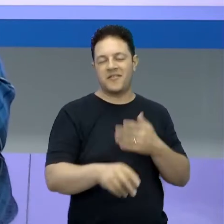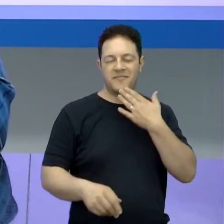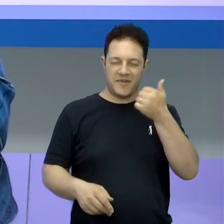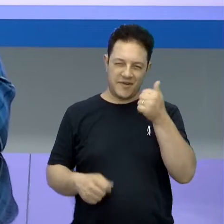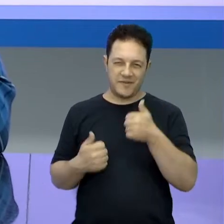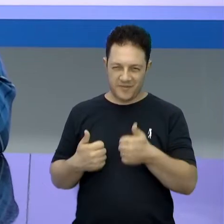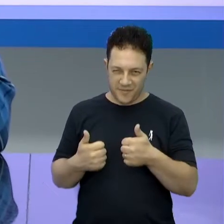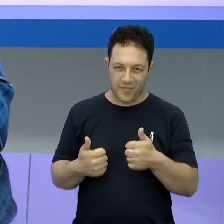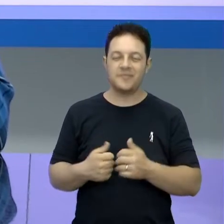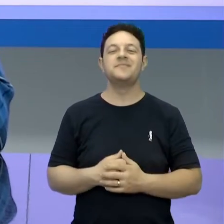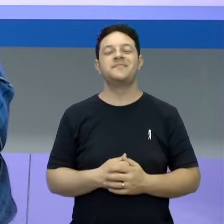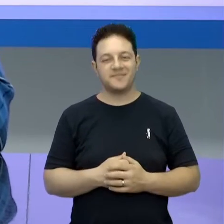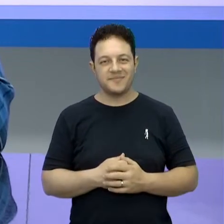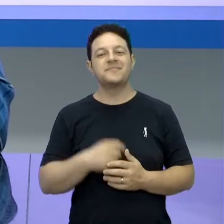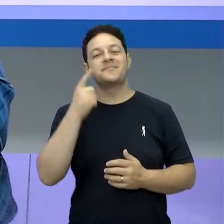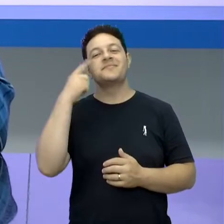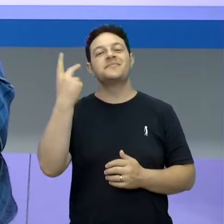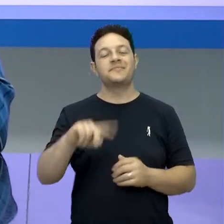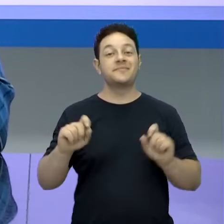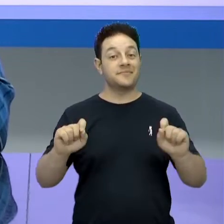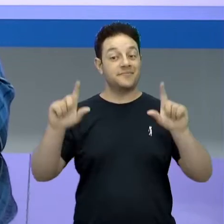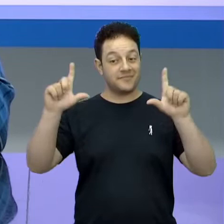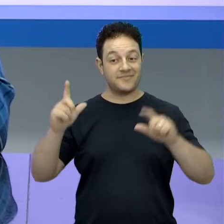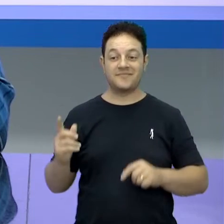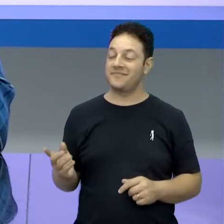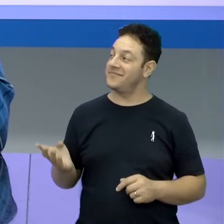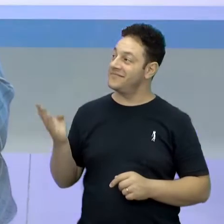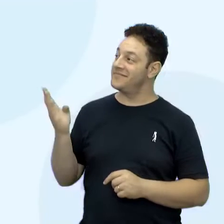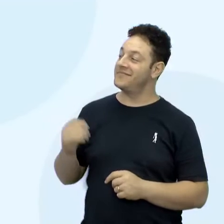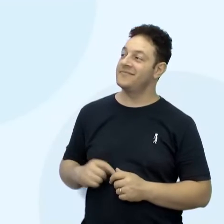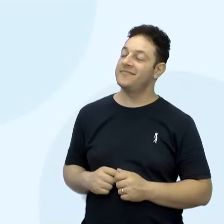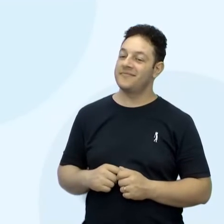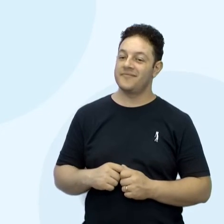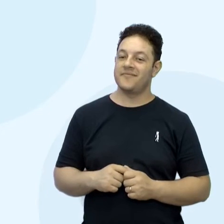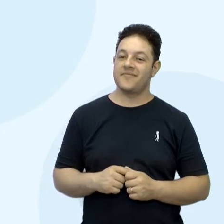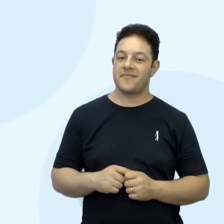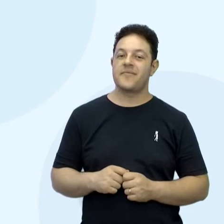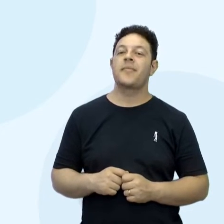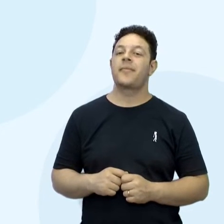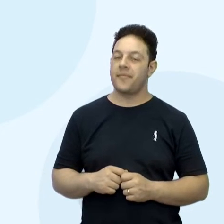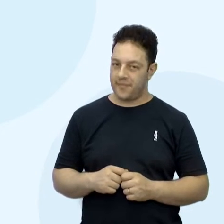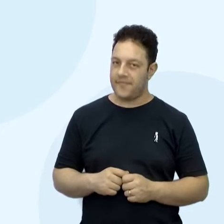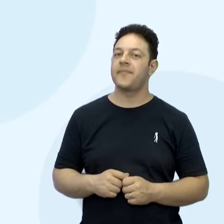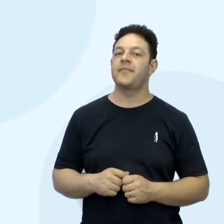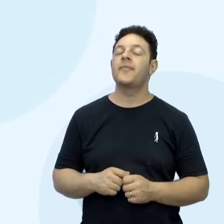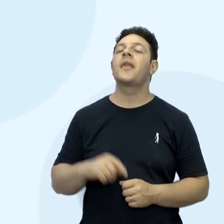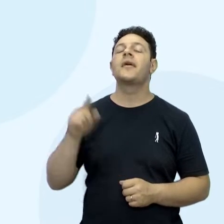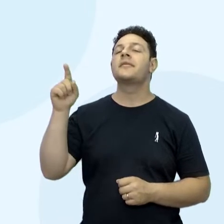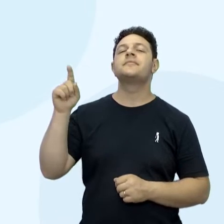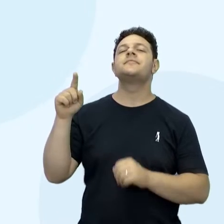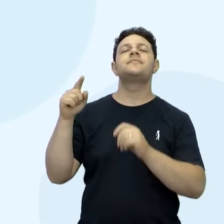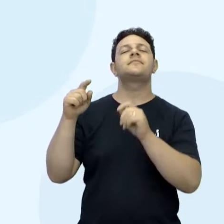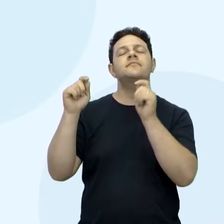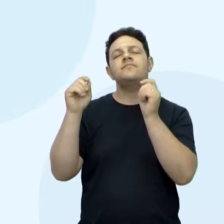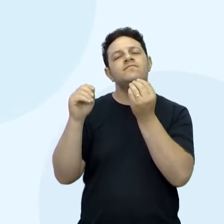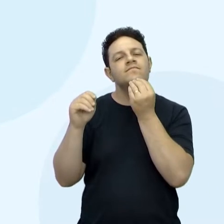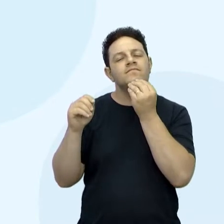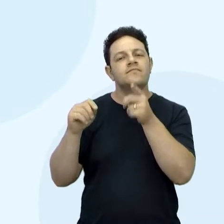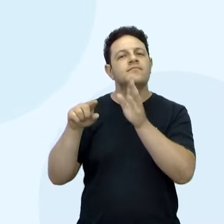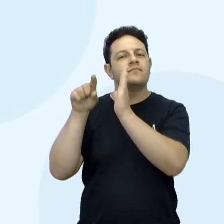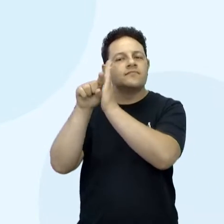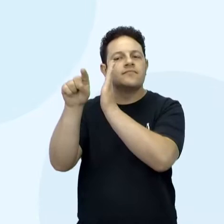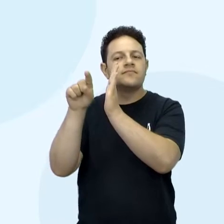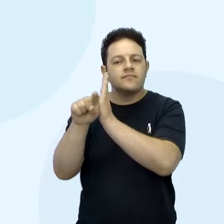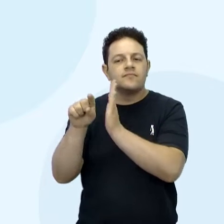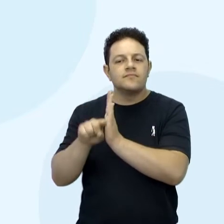escola, beleza? Então, vamos lá para a nossa tela mais uma vez. Vamos lá. Bem, que perguntas vocês poderiam